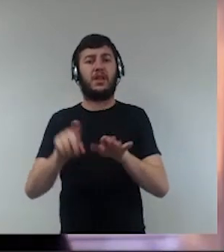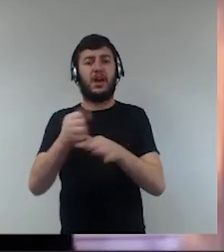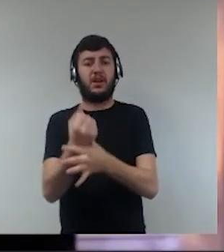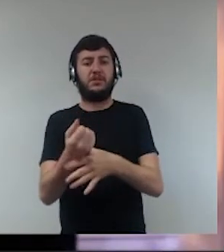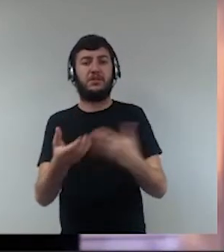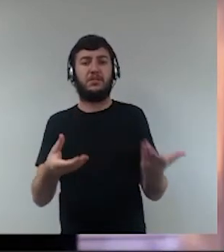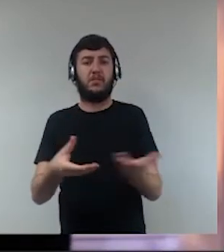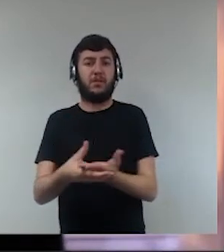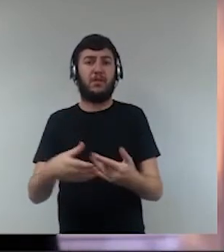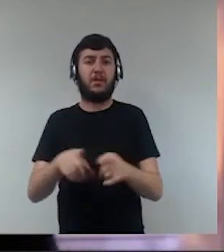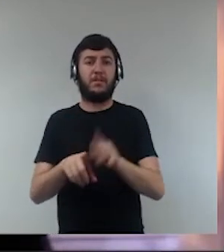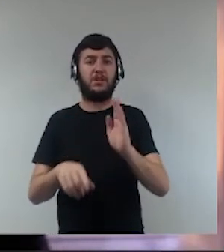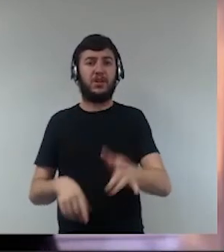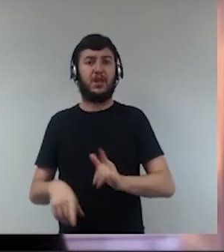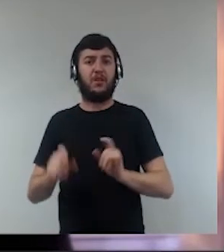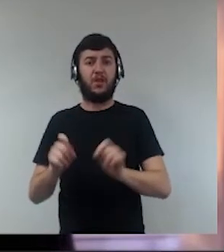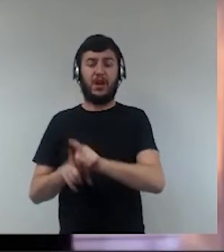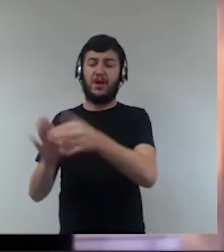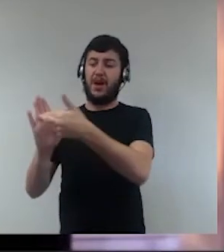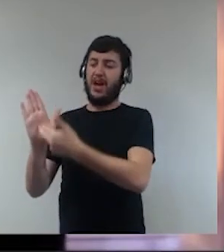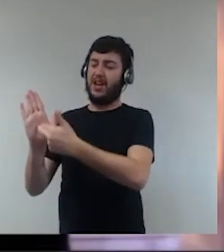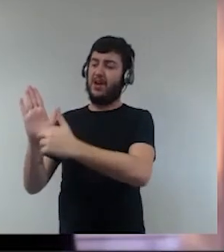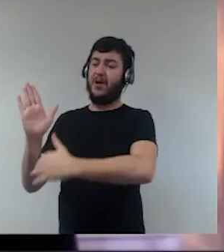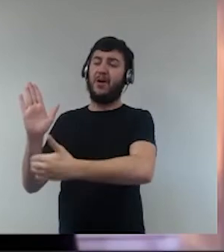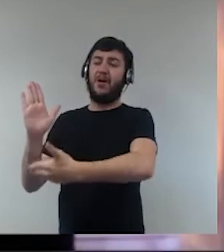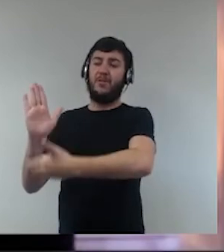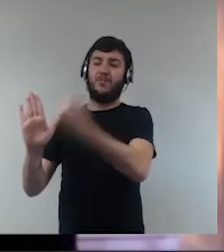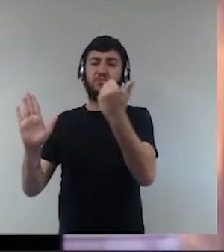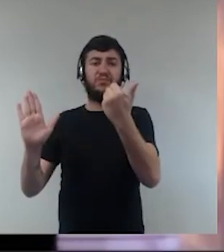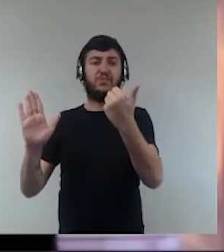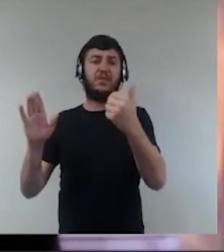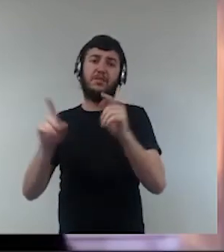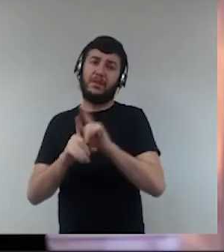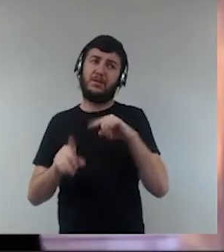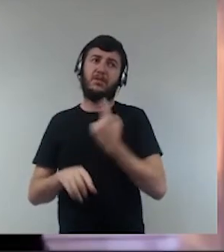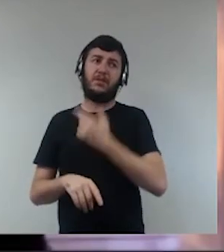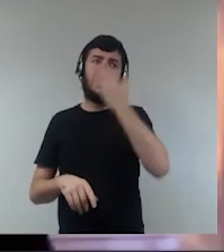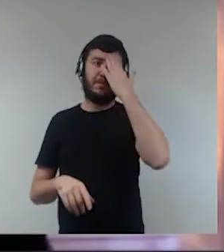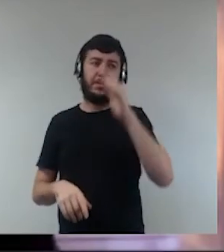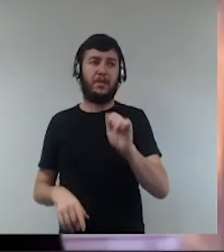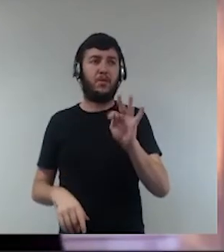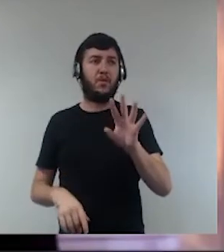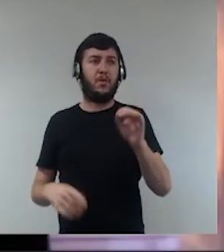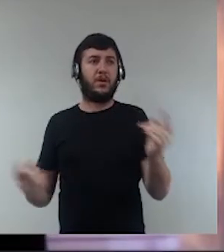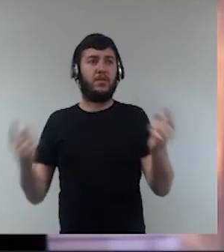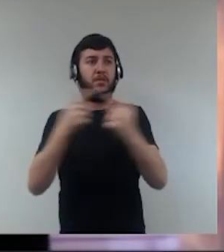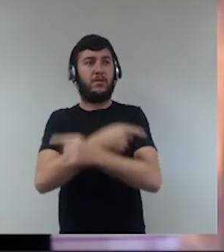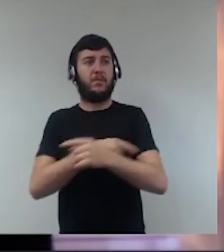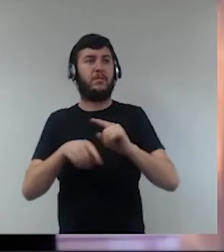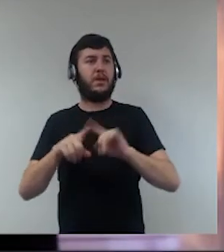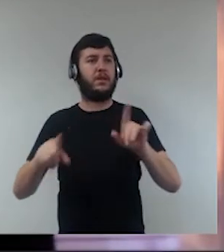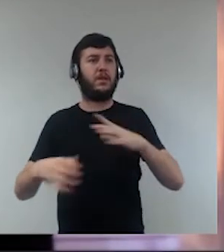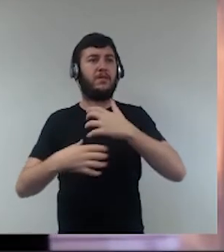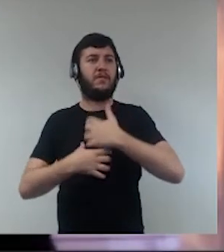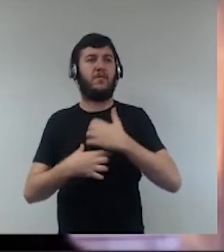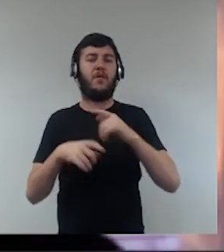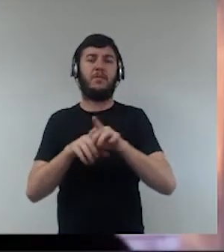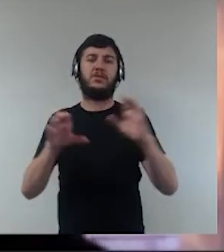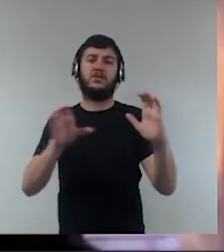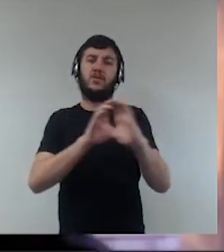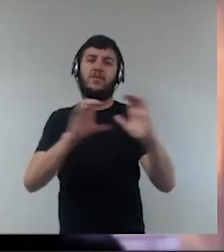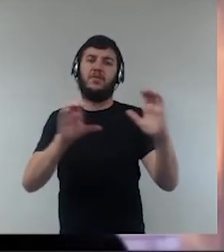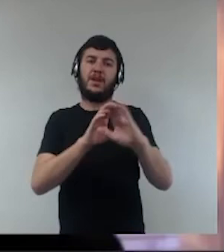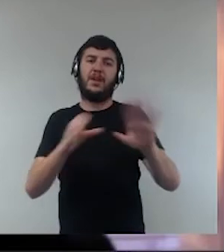ser resolvida num controle do ato a posteriori. Ora, essas formas de comunicação processual